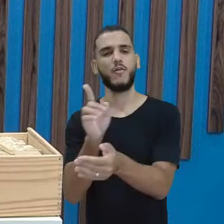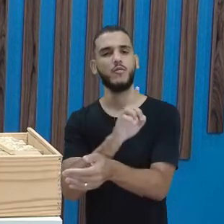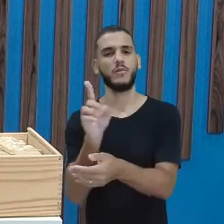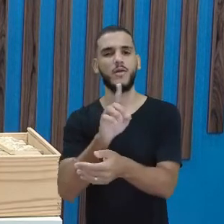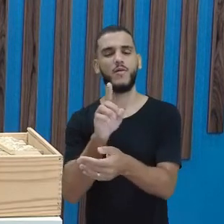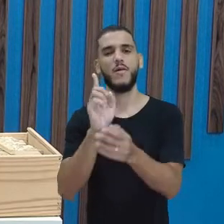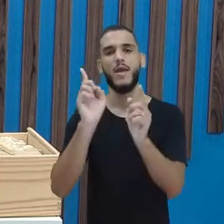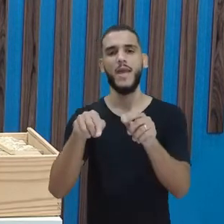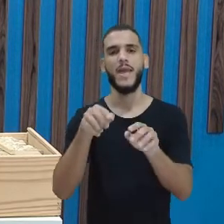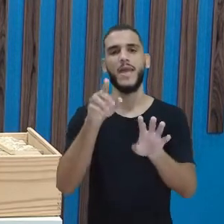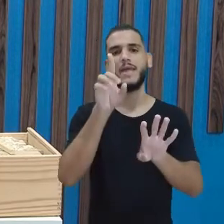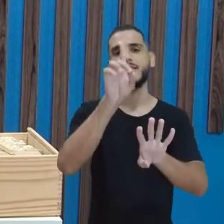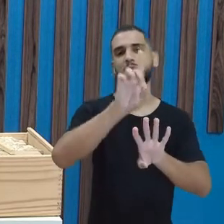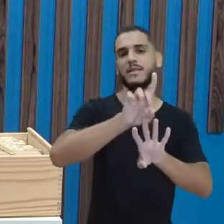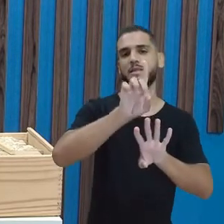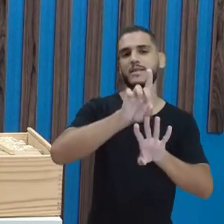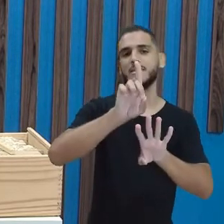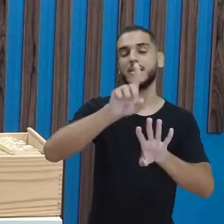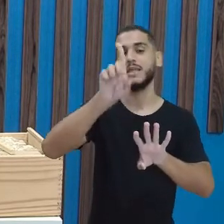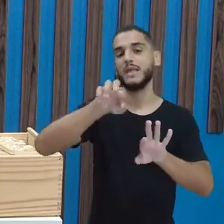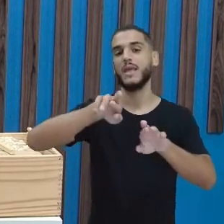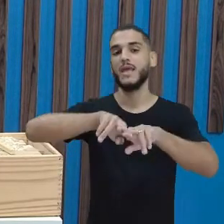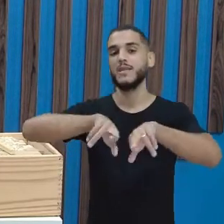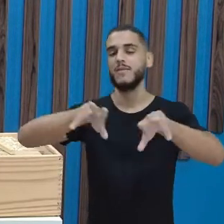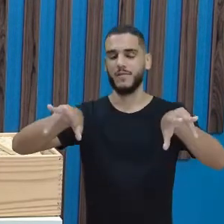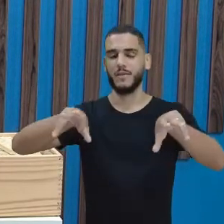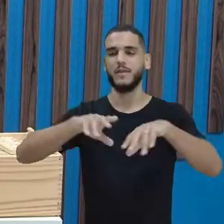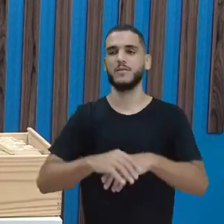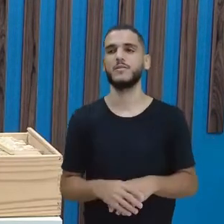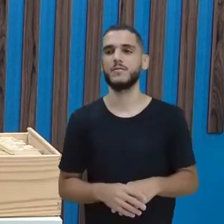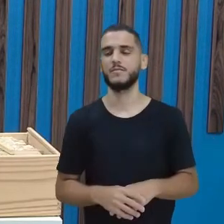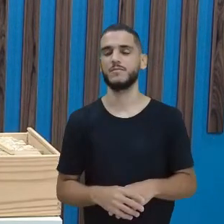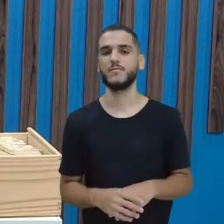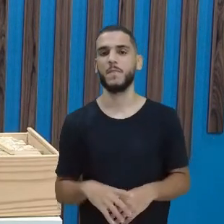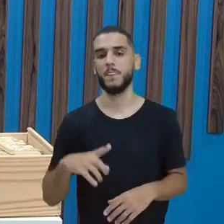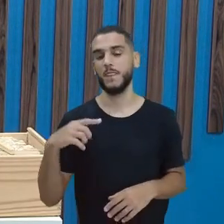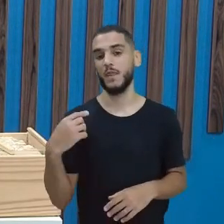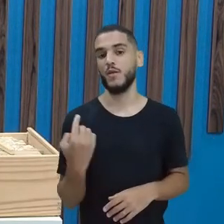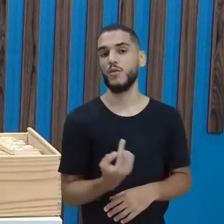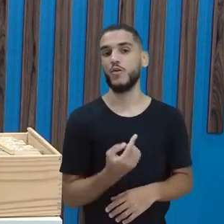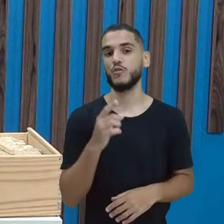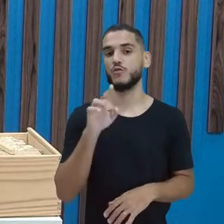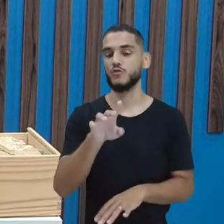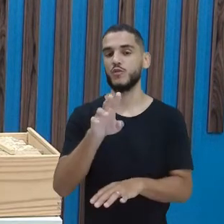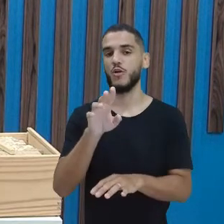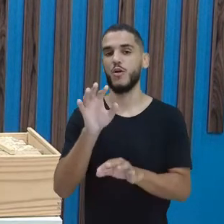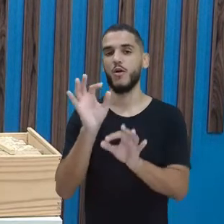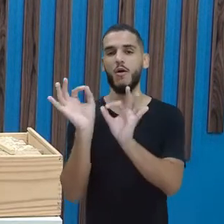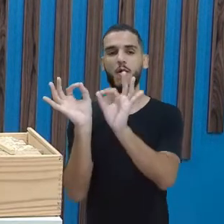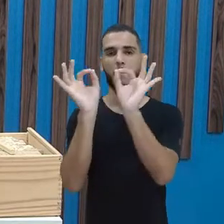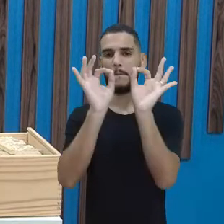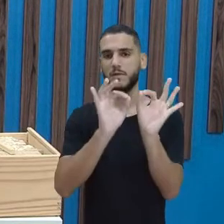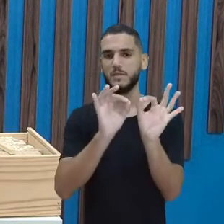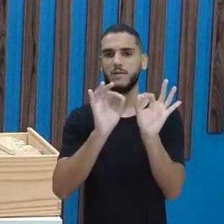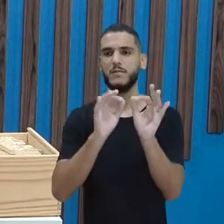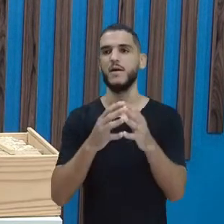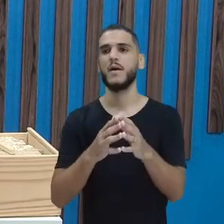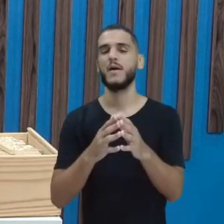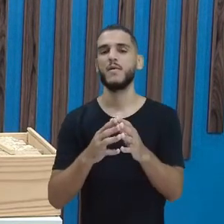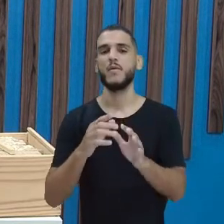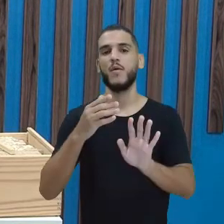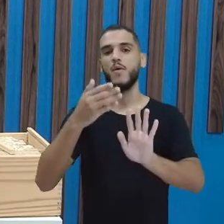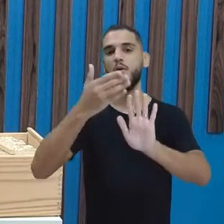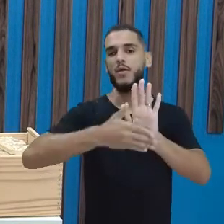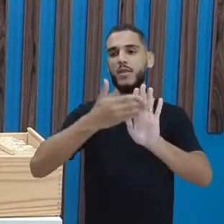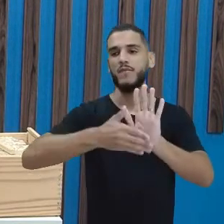elas são diferentes. Então, como elas são diferentes, nós iremos só observar a casa da frente ou a